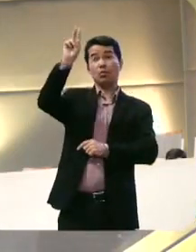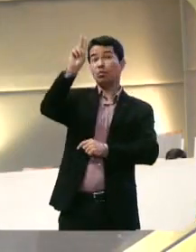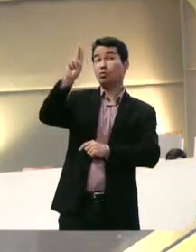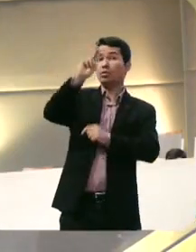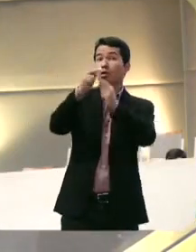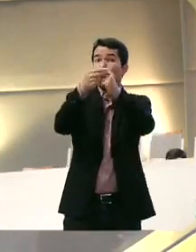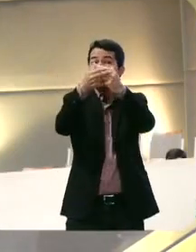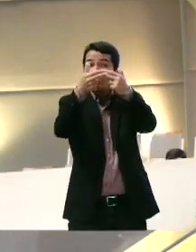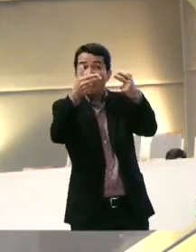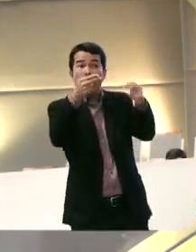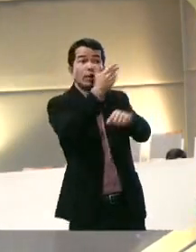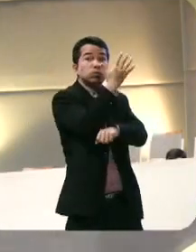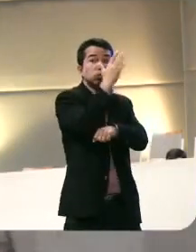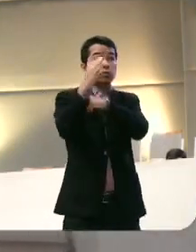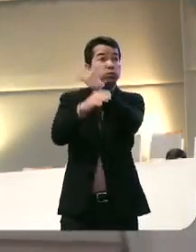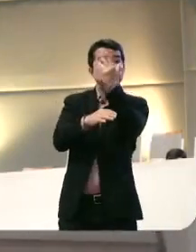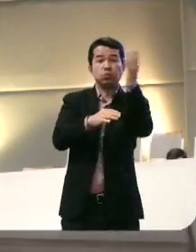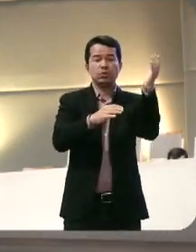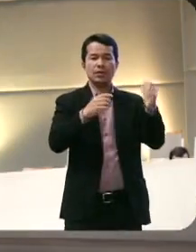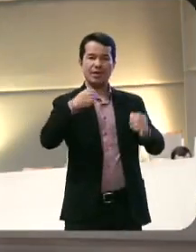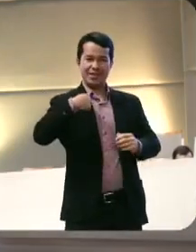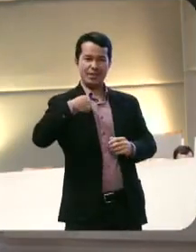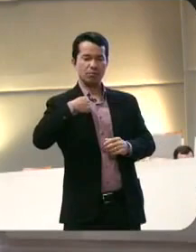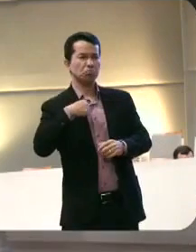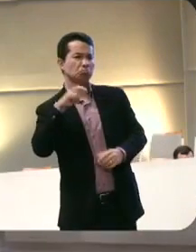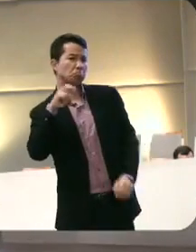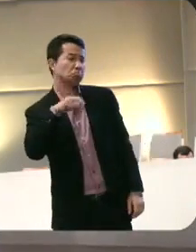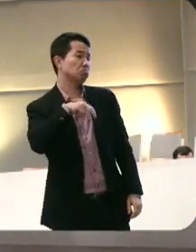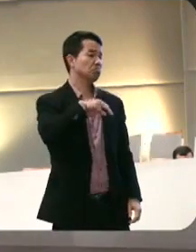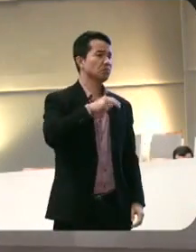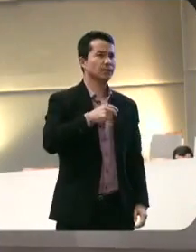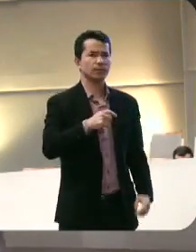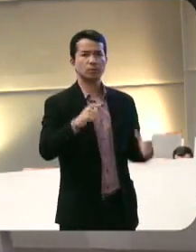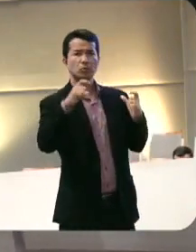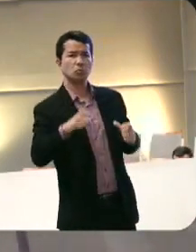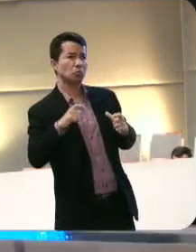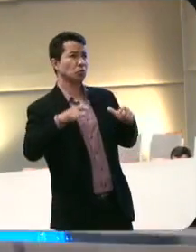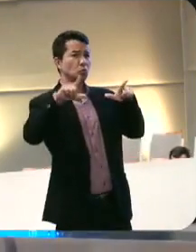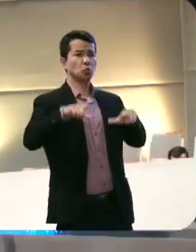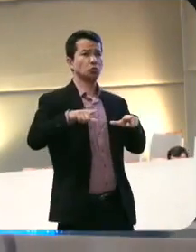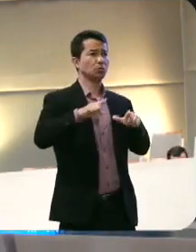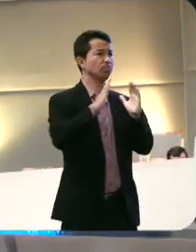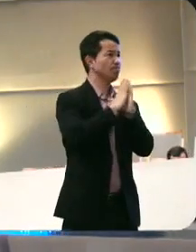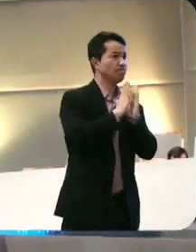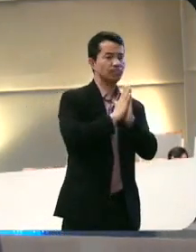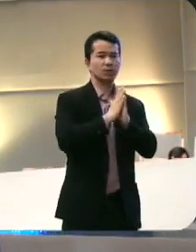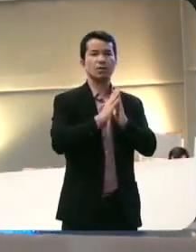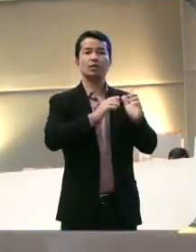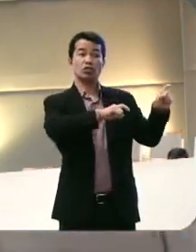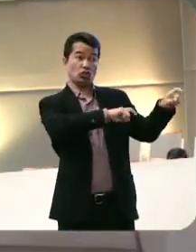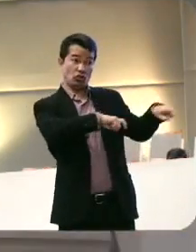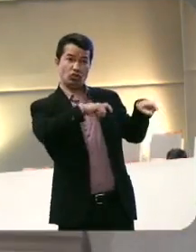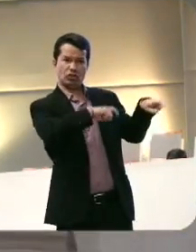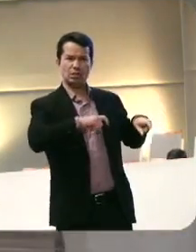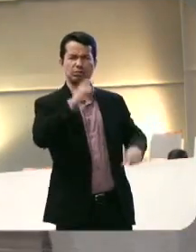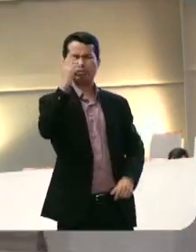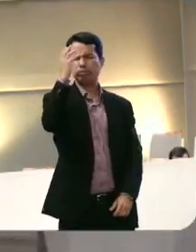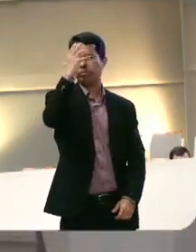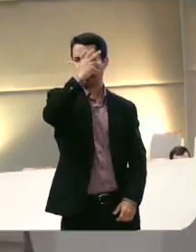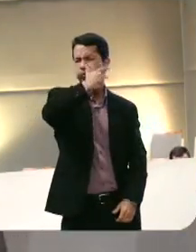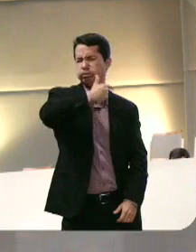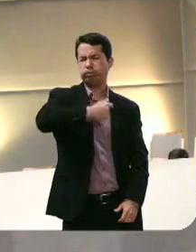vocês. E eu saí procurando um lugar de oração. Era uma chácara bonita, e eu